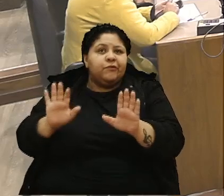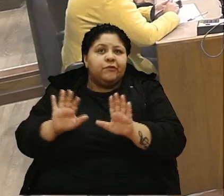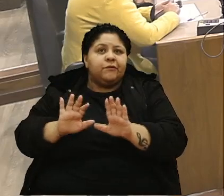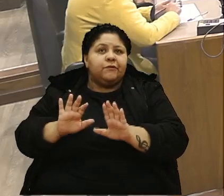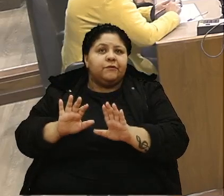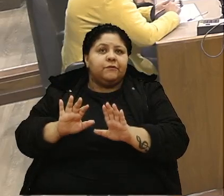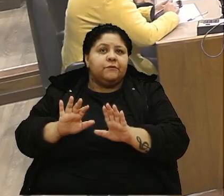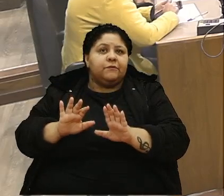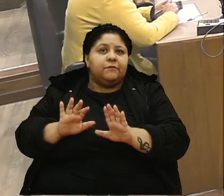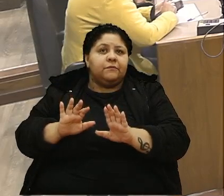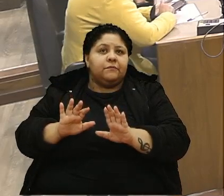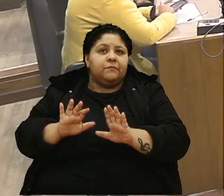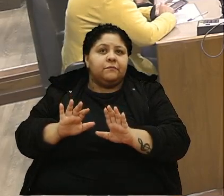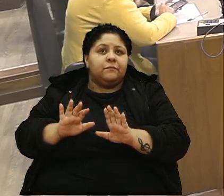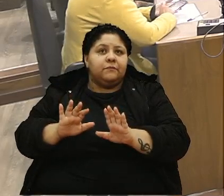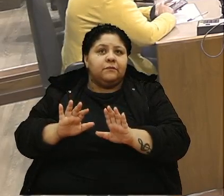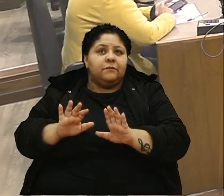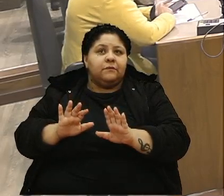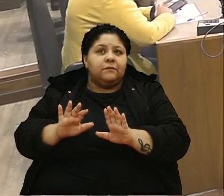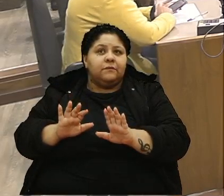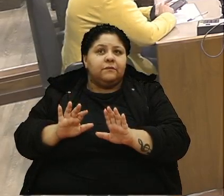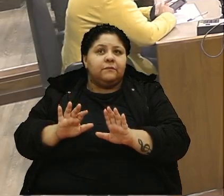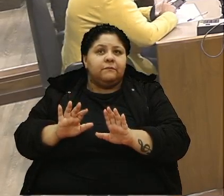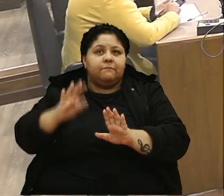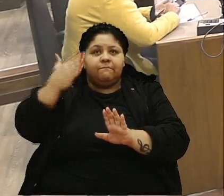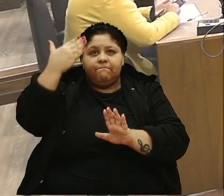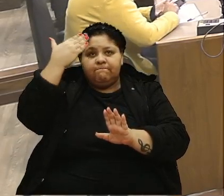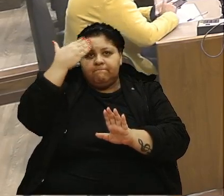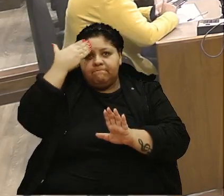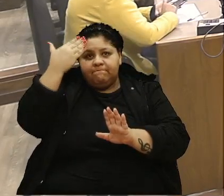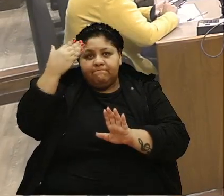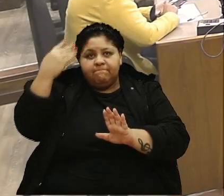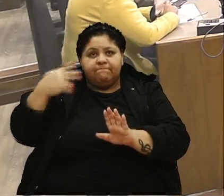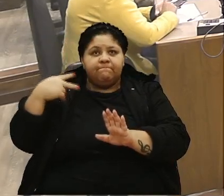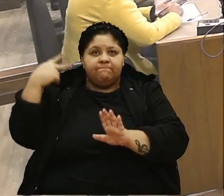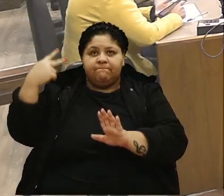Obrigado, vereador Eloy.